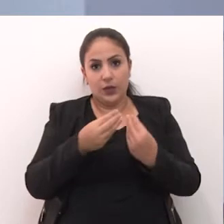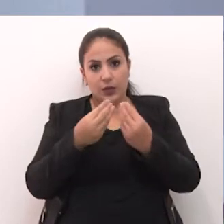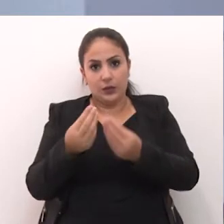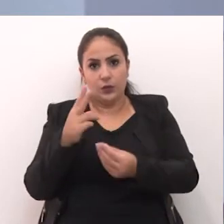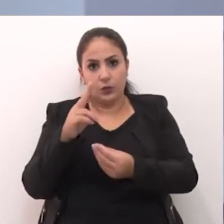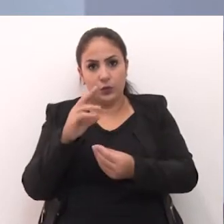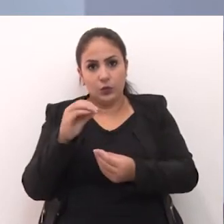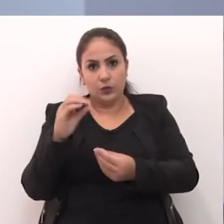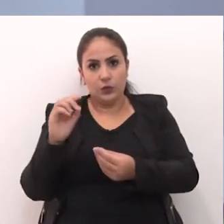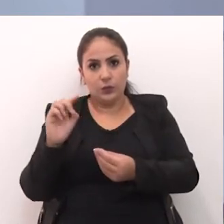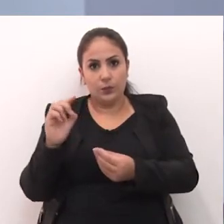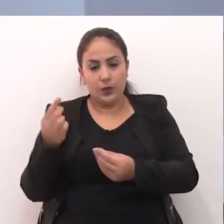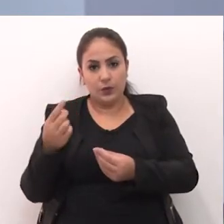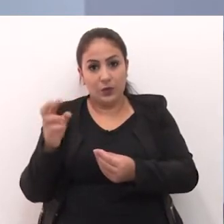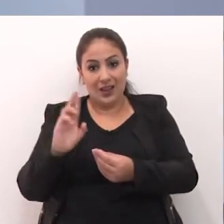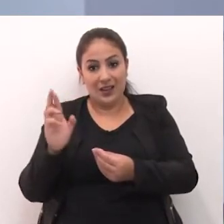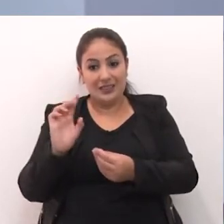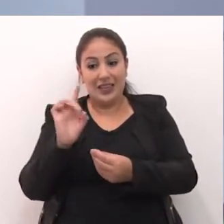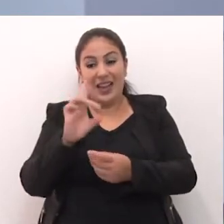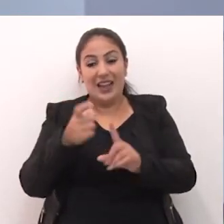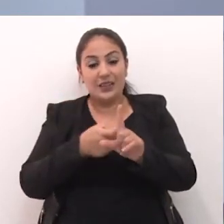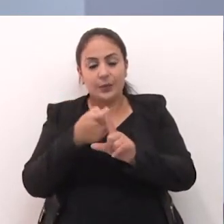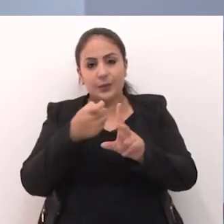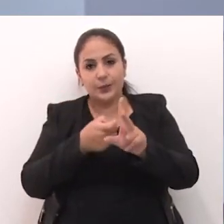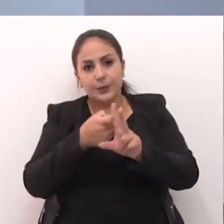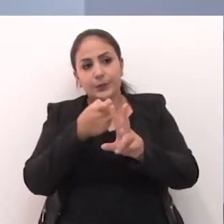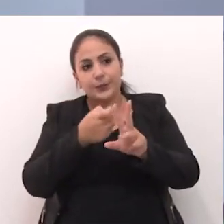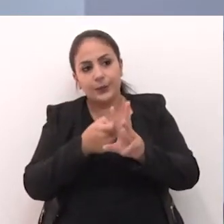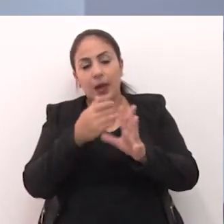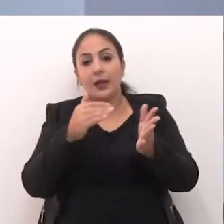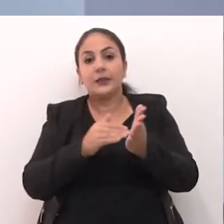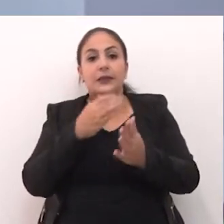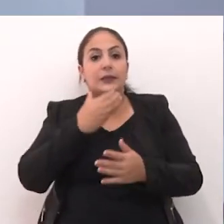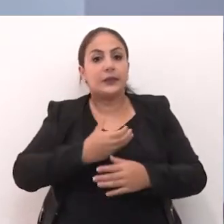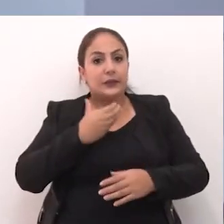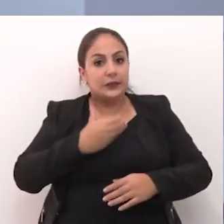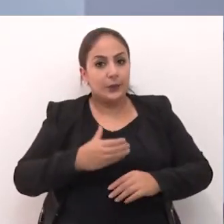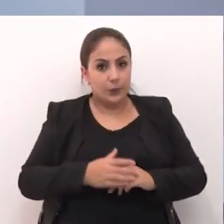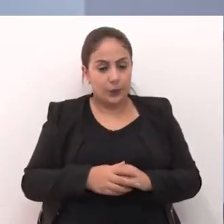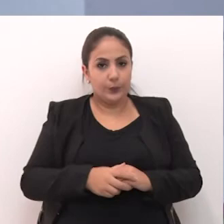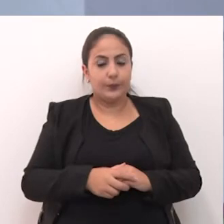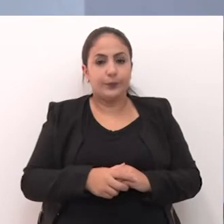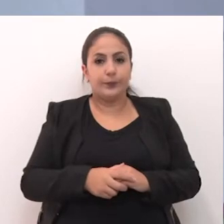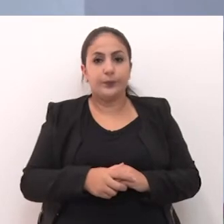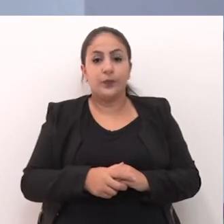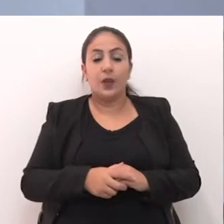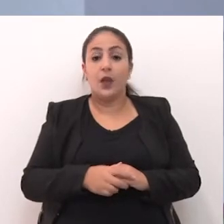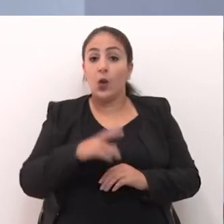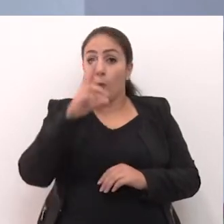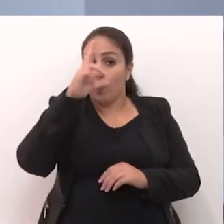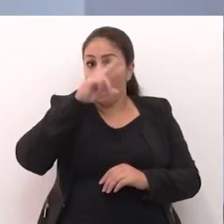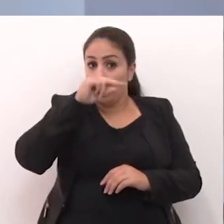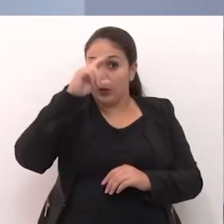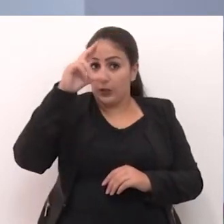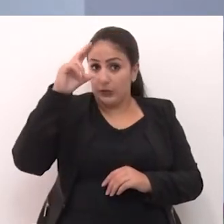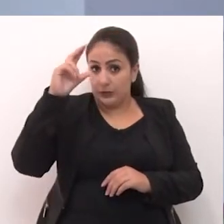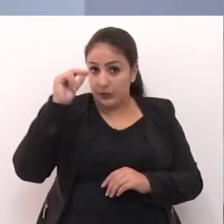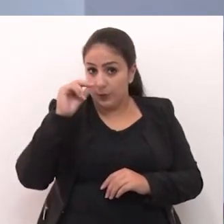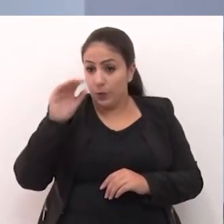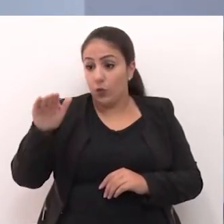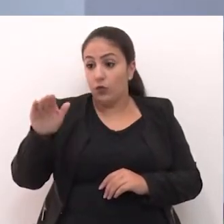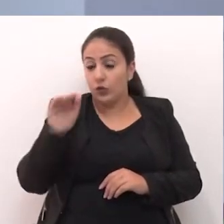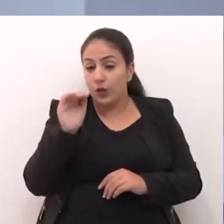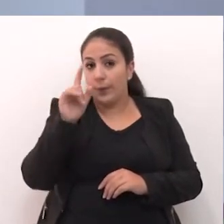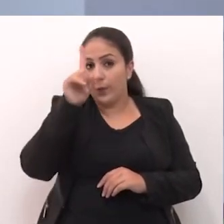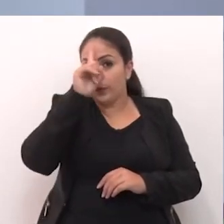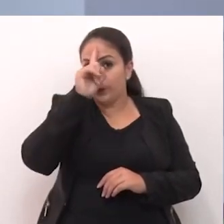R$200 mil para o município mês, de março até dezembro, e o município vai